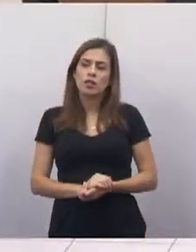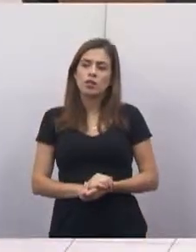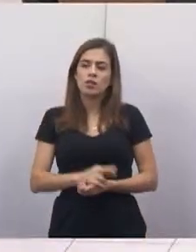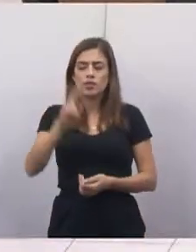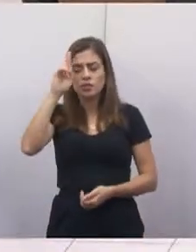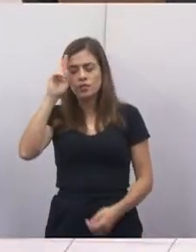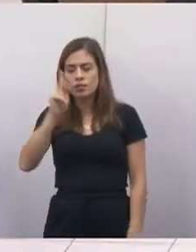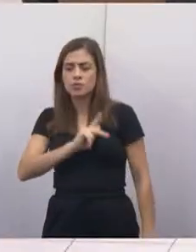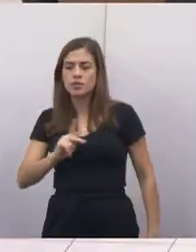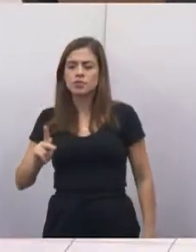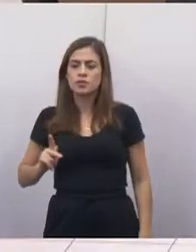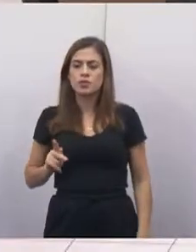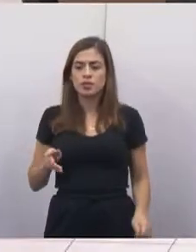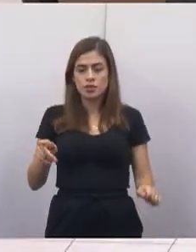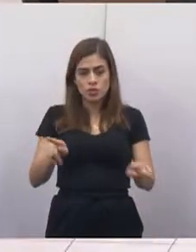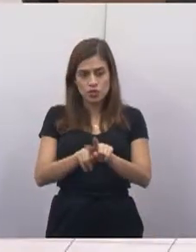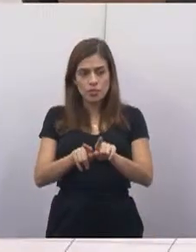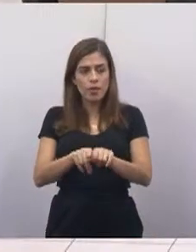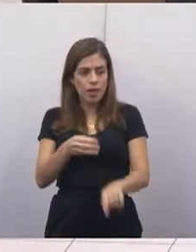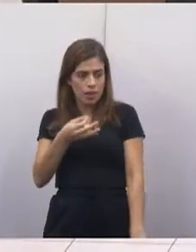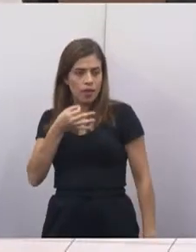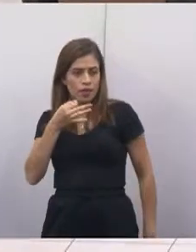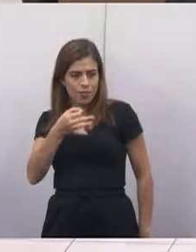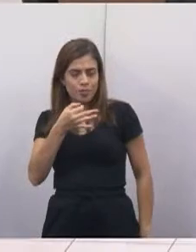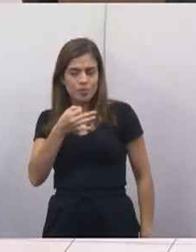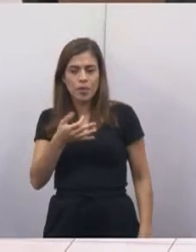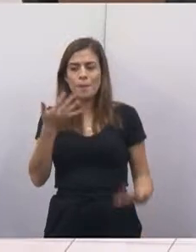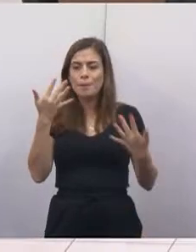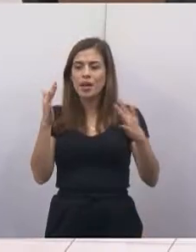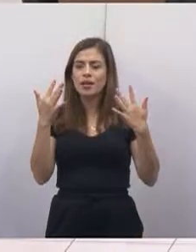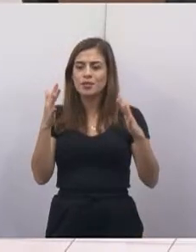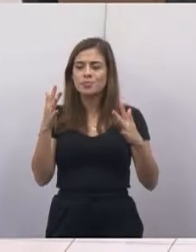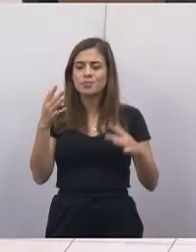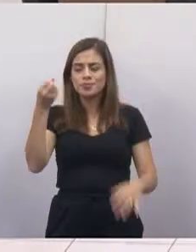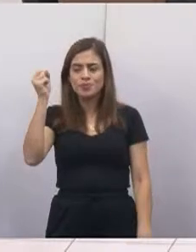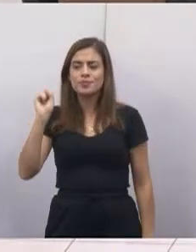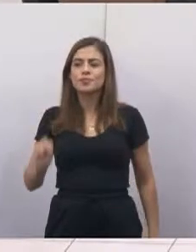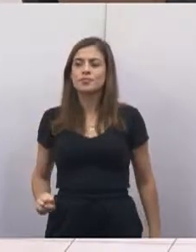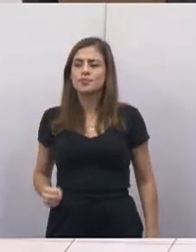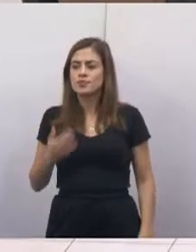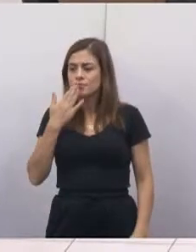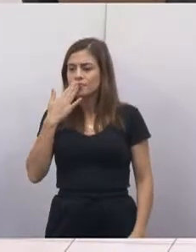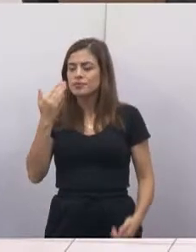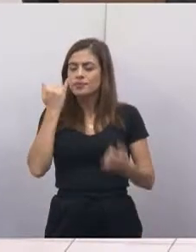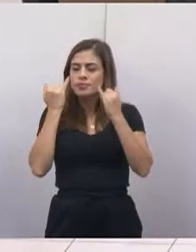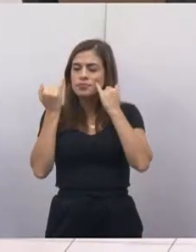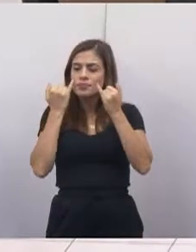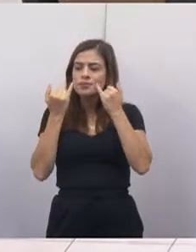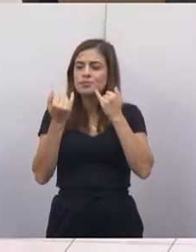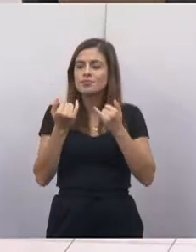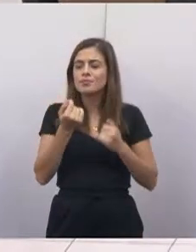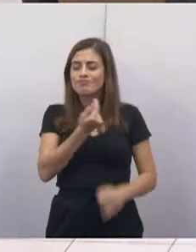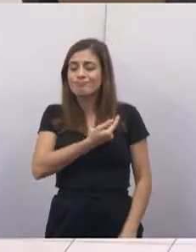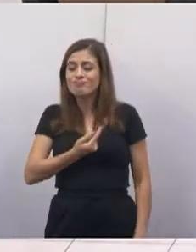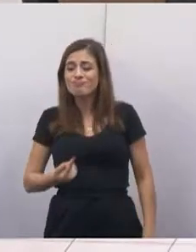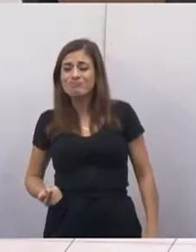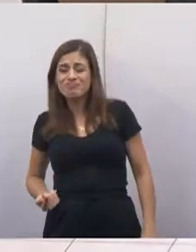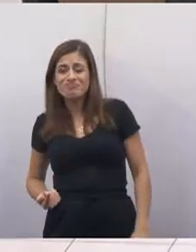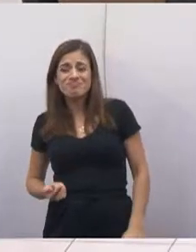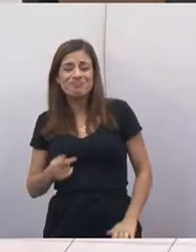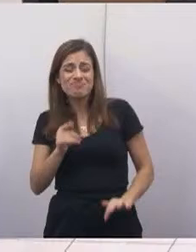presidente, também quero contribuir. Parabéns, Sônia, pelo seu pedido de informação. A gente percebe que a zeladoria da cidade ela é deixada completamente de